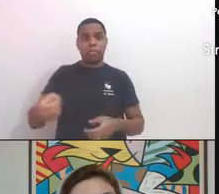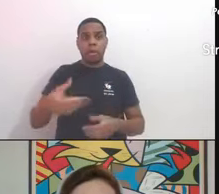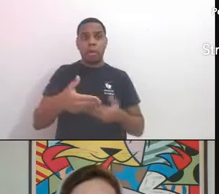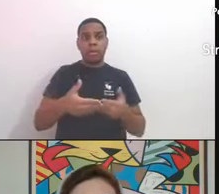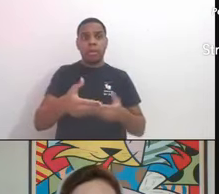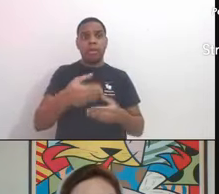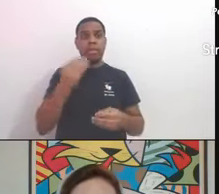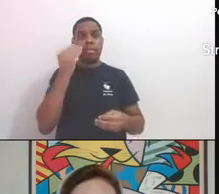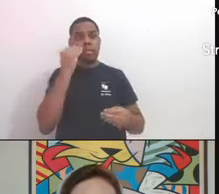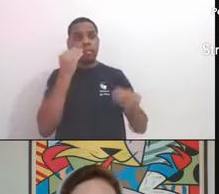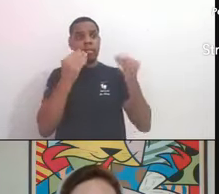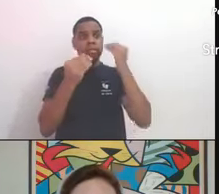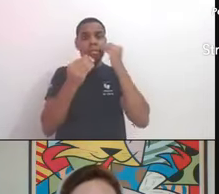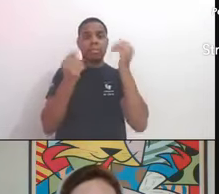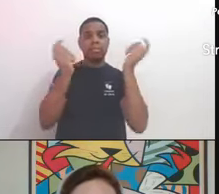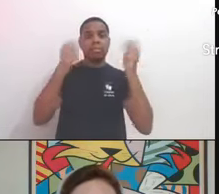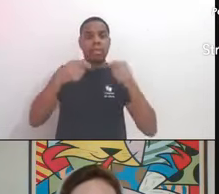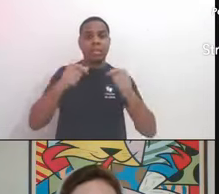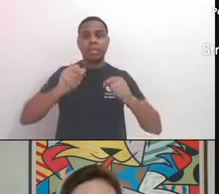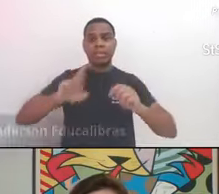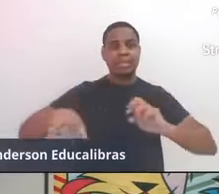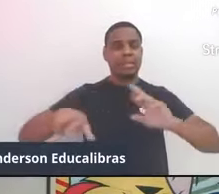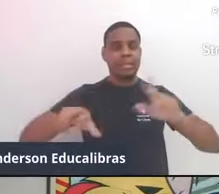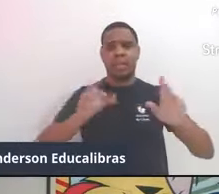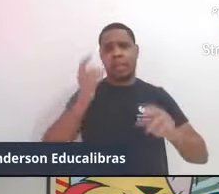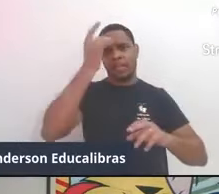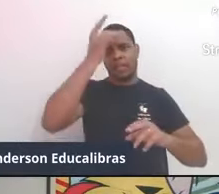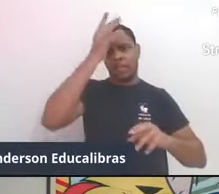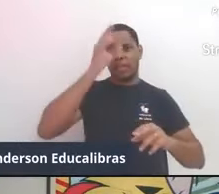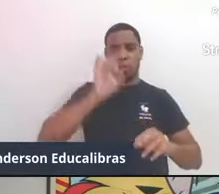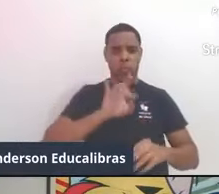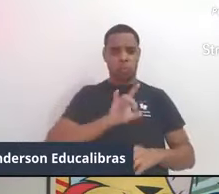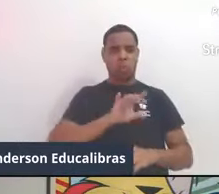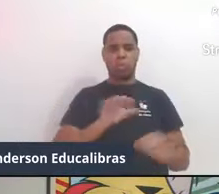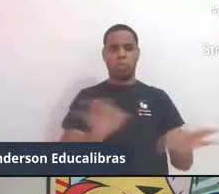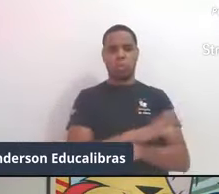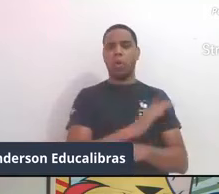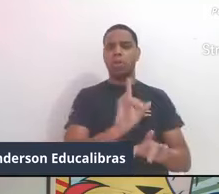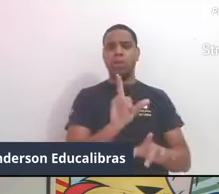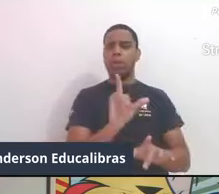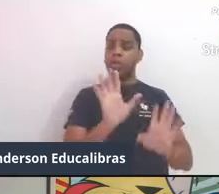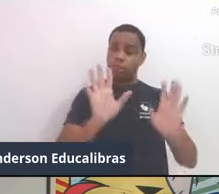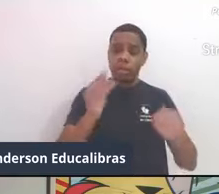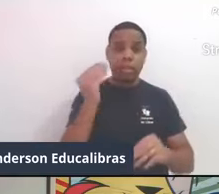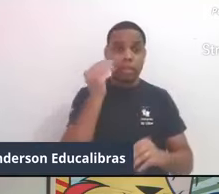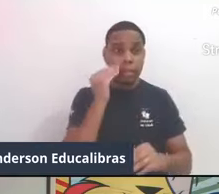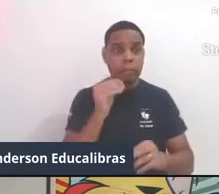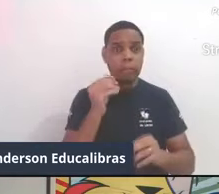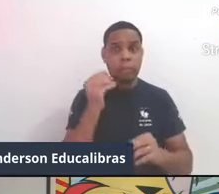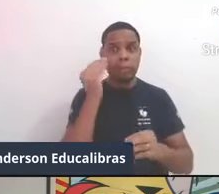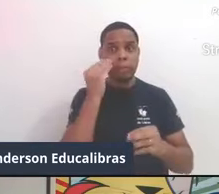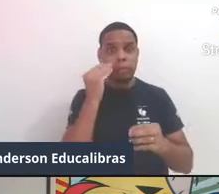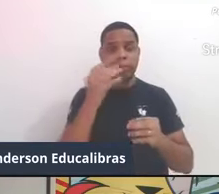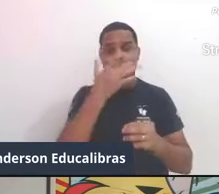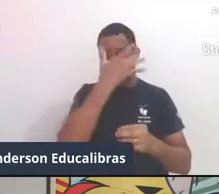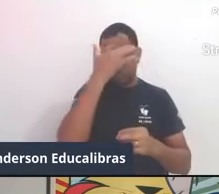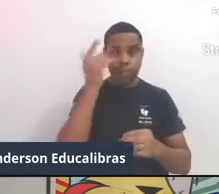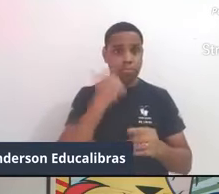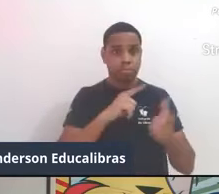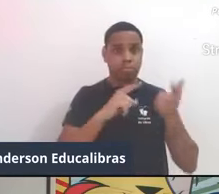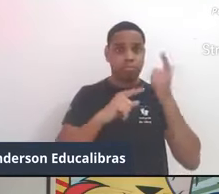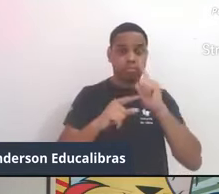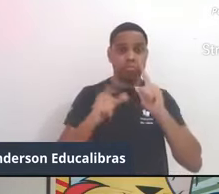oportunidades aí, não é fácil também, não é automática, mas muito grande para um montão, para talentos que